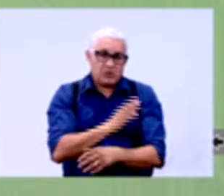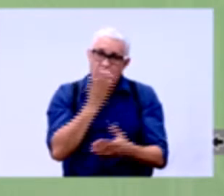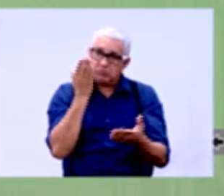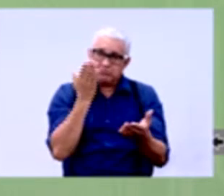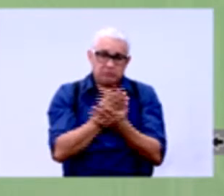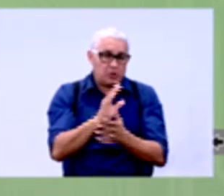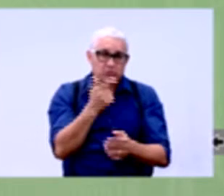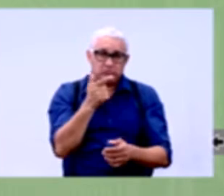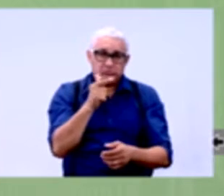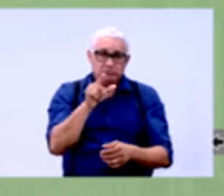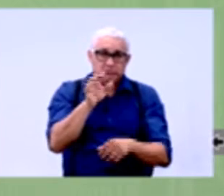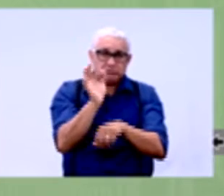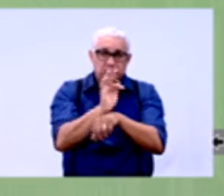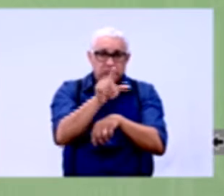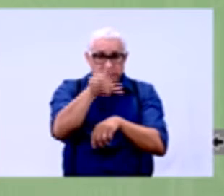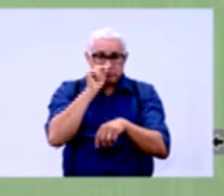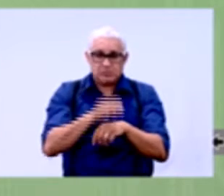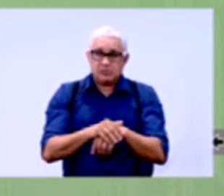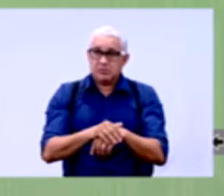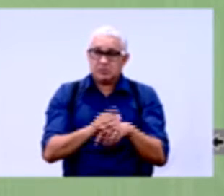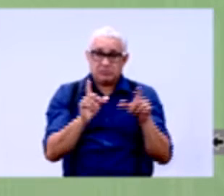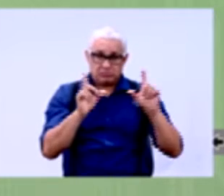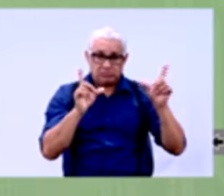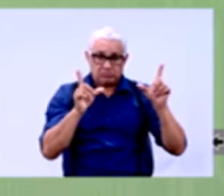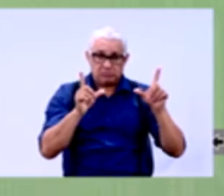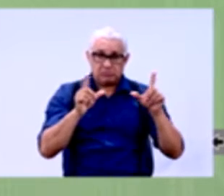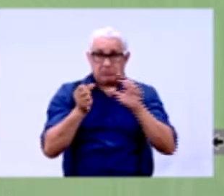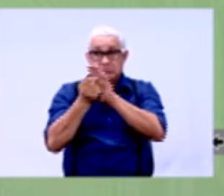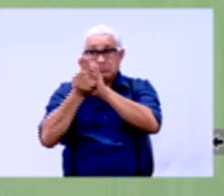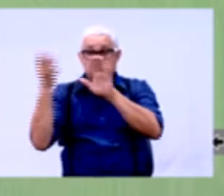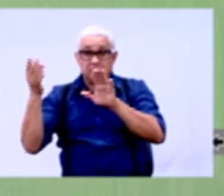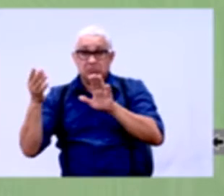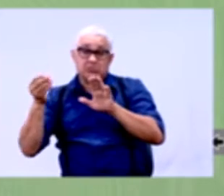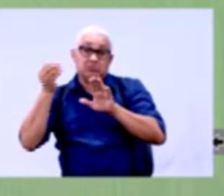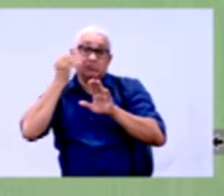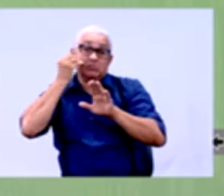selecionado, informa na tela, e aí a aplicação vai verificar